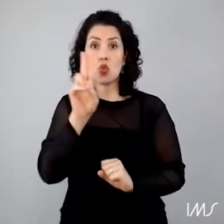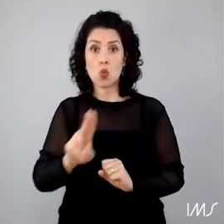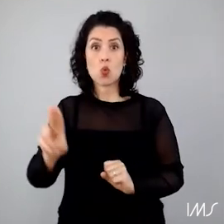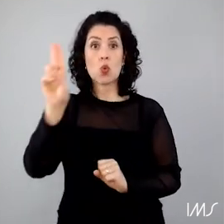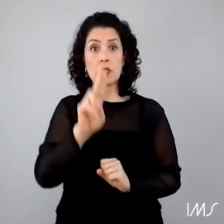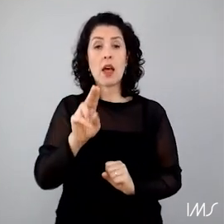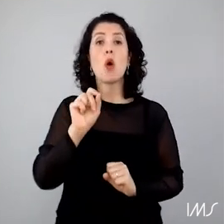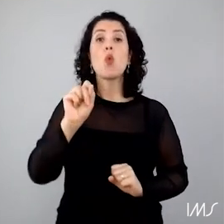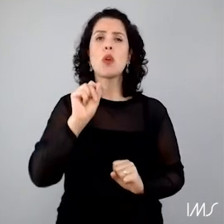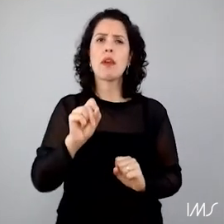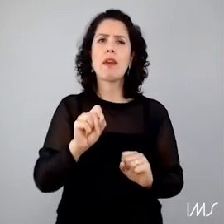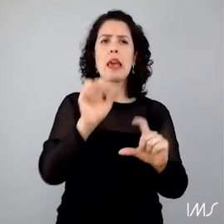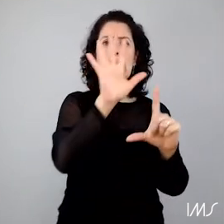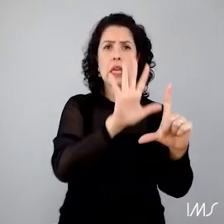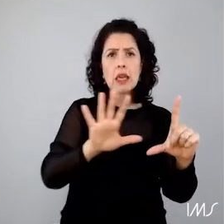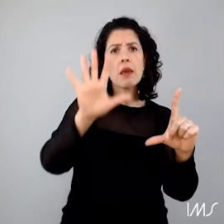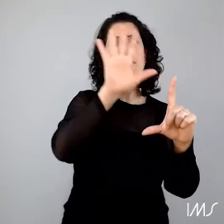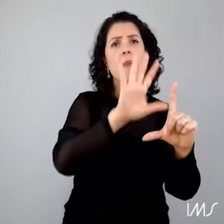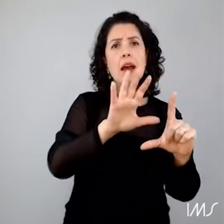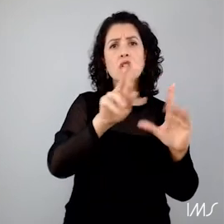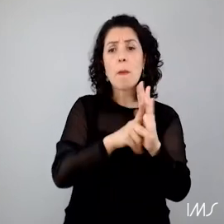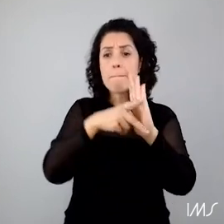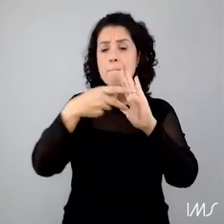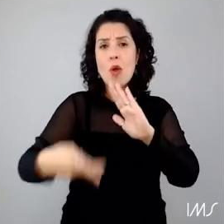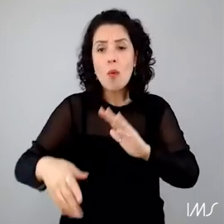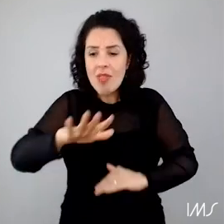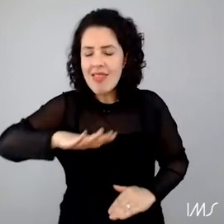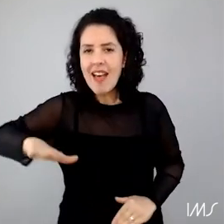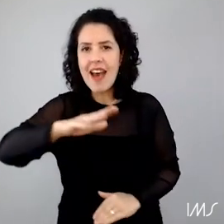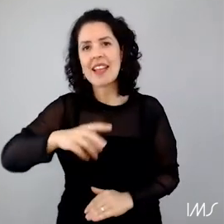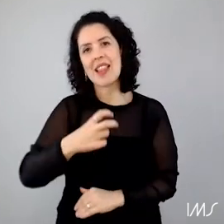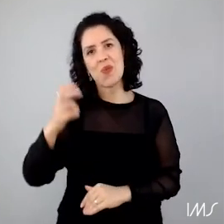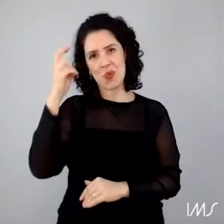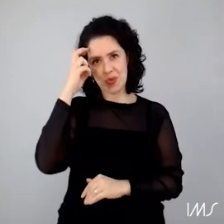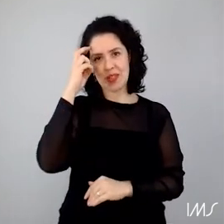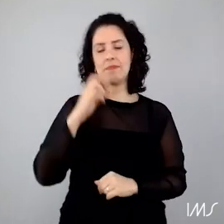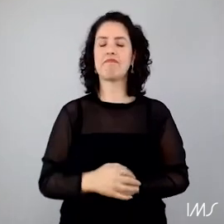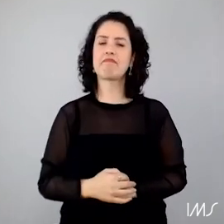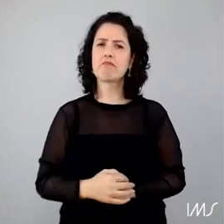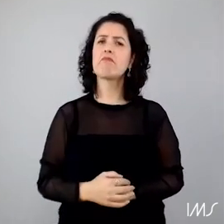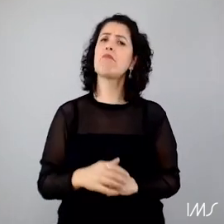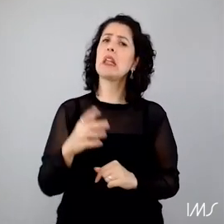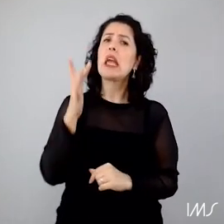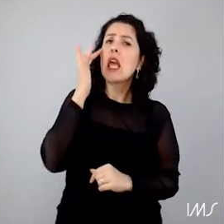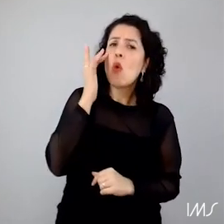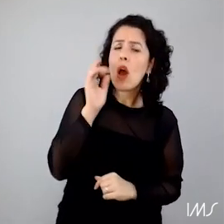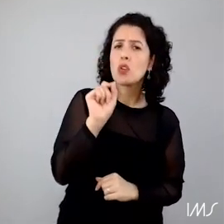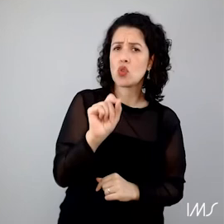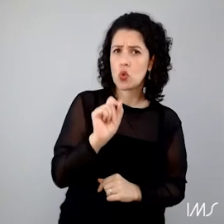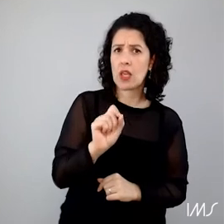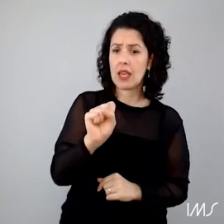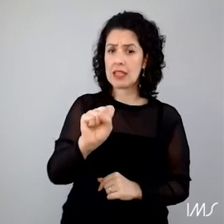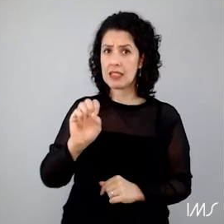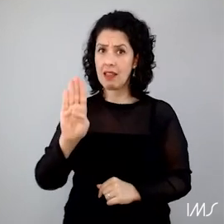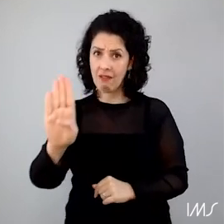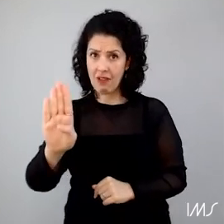a Stefania se dedicou a pensar sobre isso, não só na sua crítica, né, a interagir,